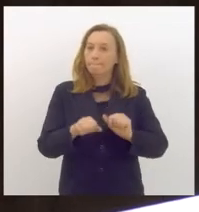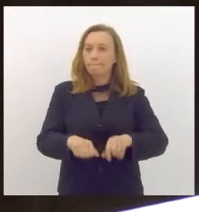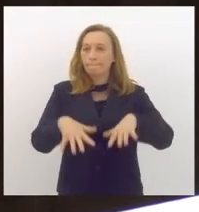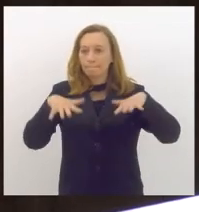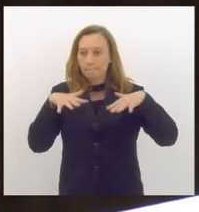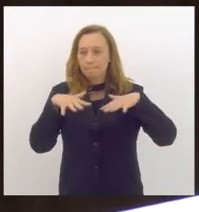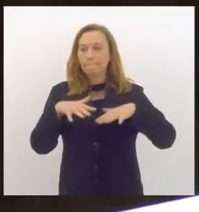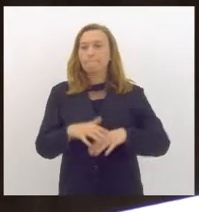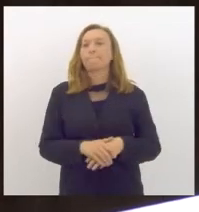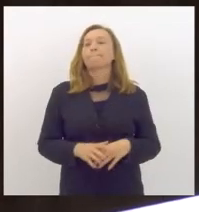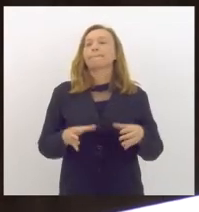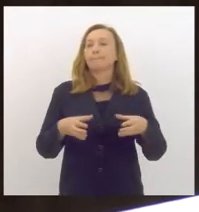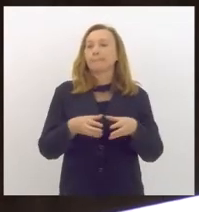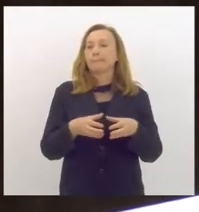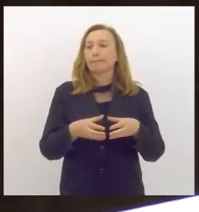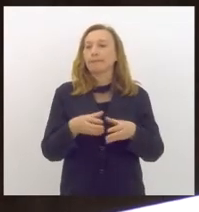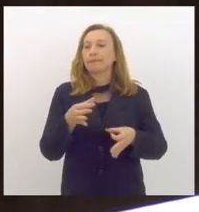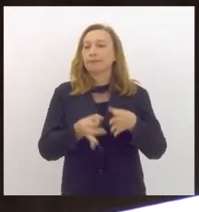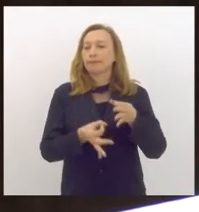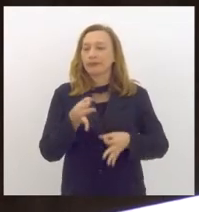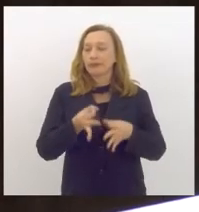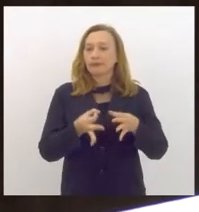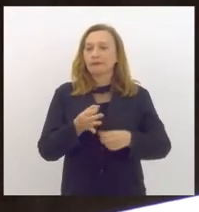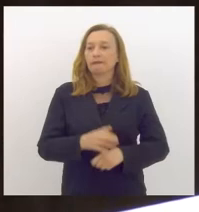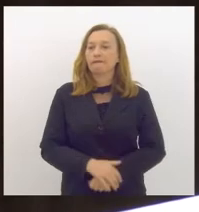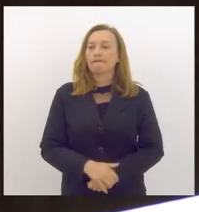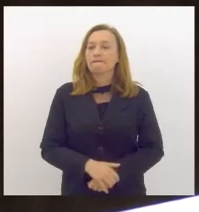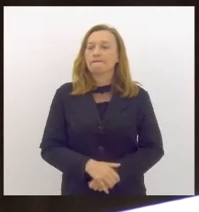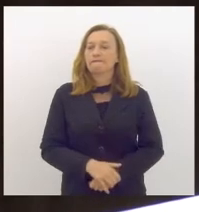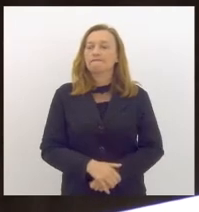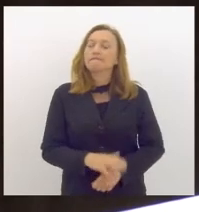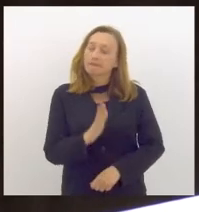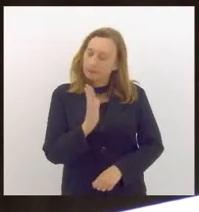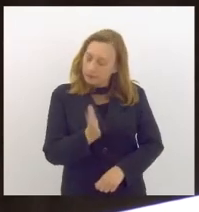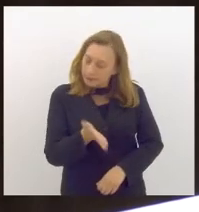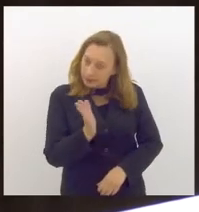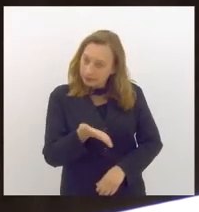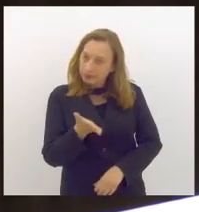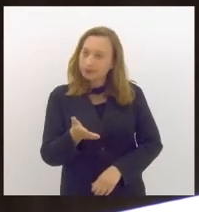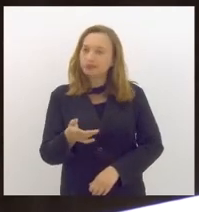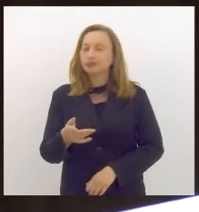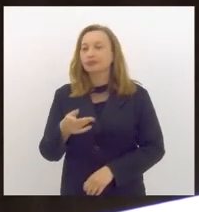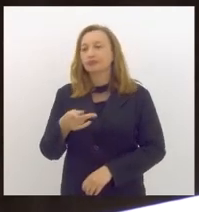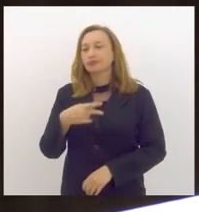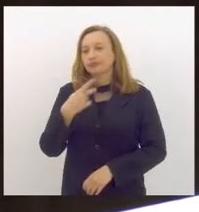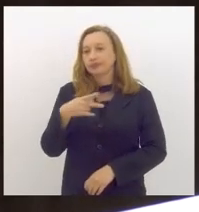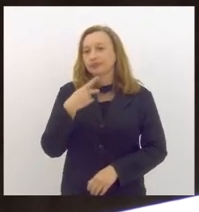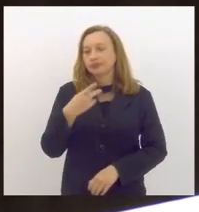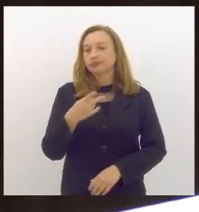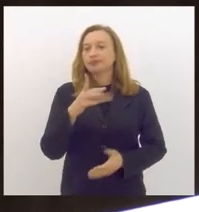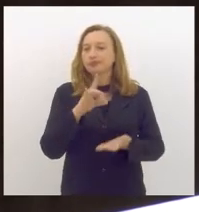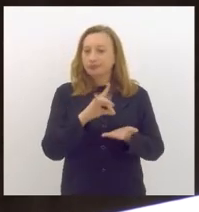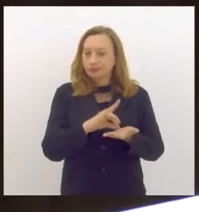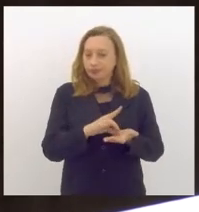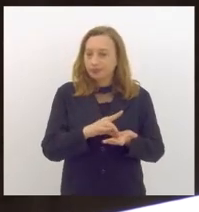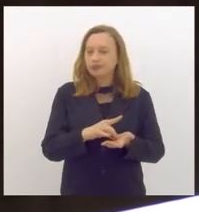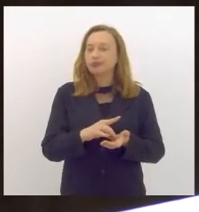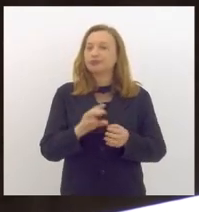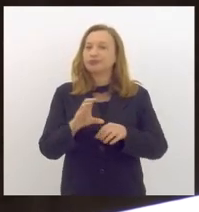plenário da Comissão de Constituição e Justiça, que já tinha dado parecer originário